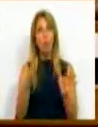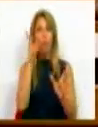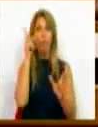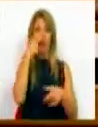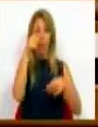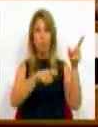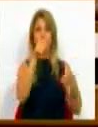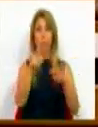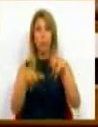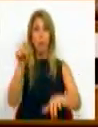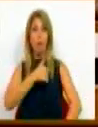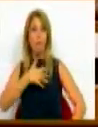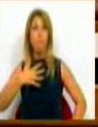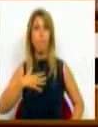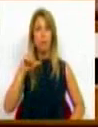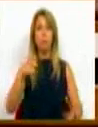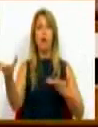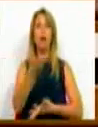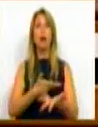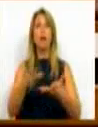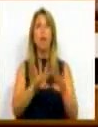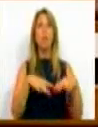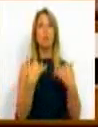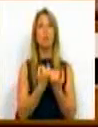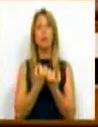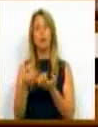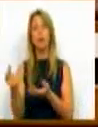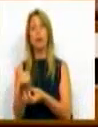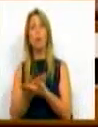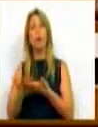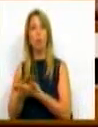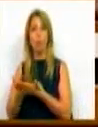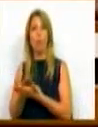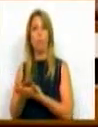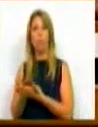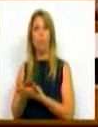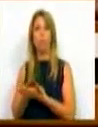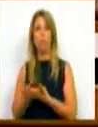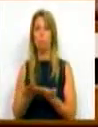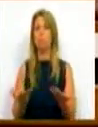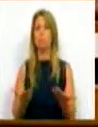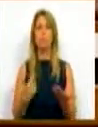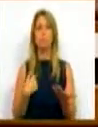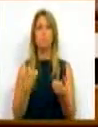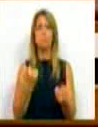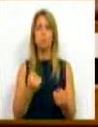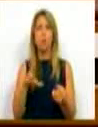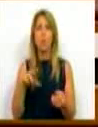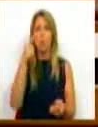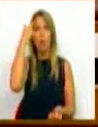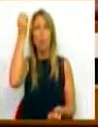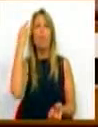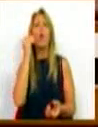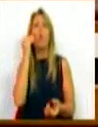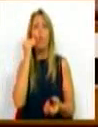das empresas e das relações entre o social e o económico. Nunca compreendi como se pode viver